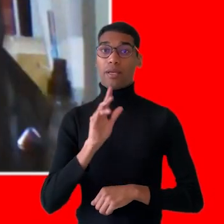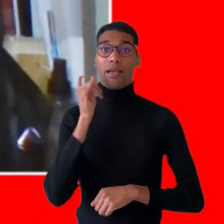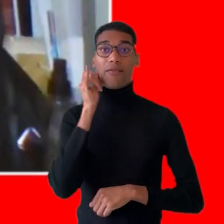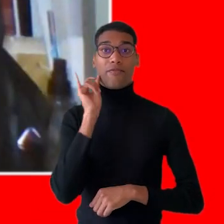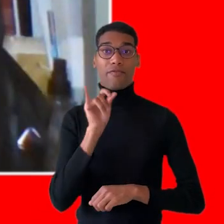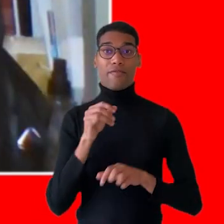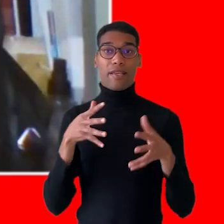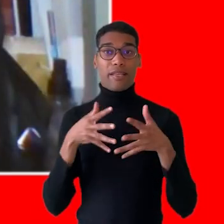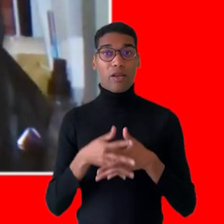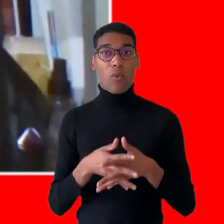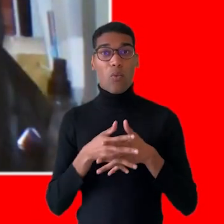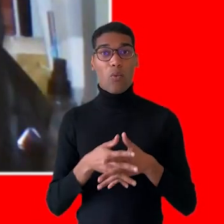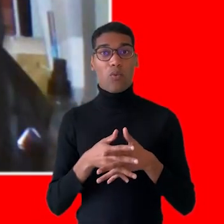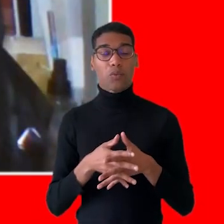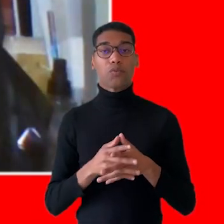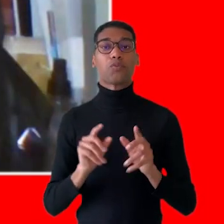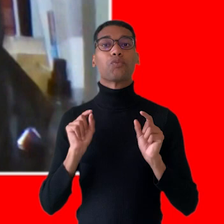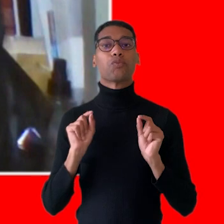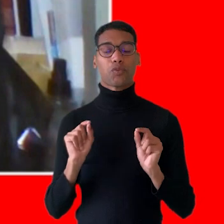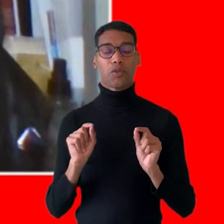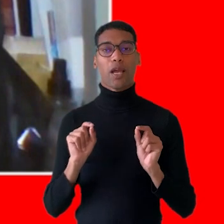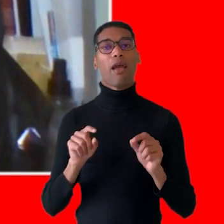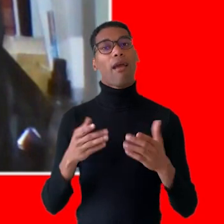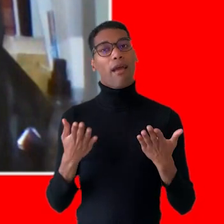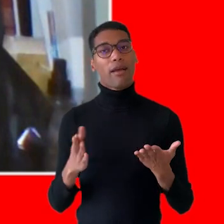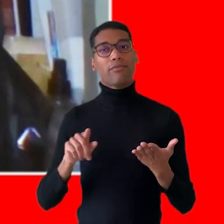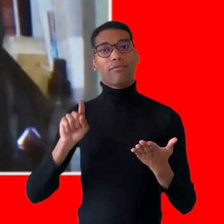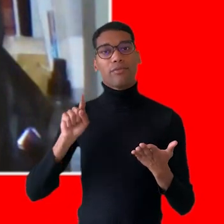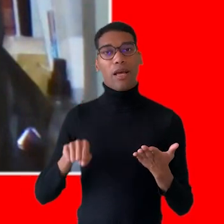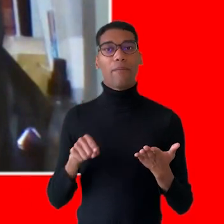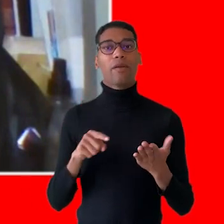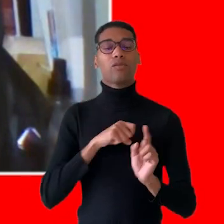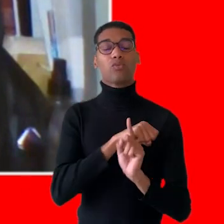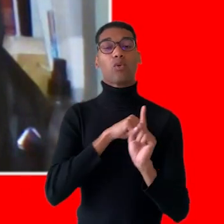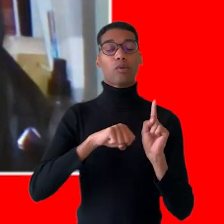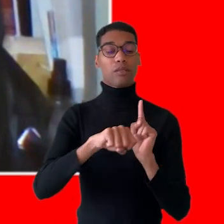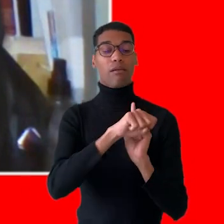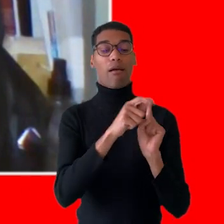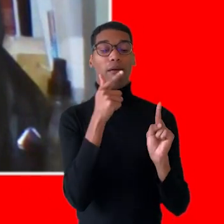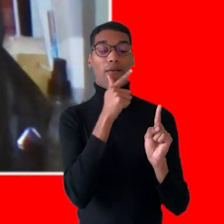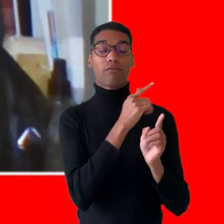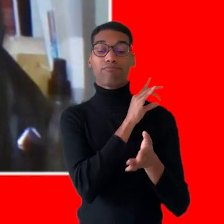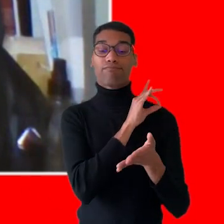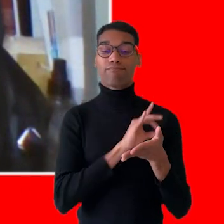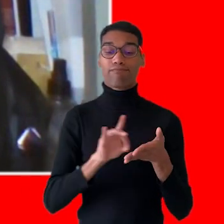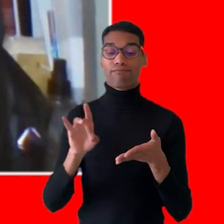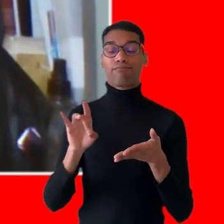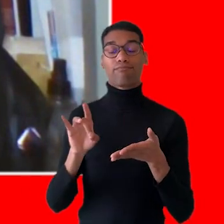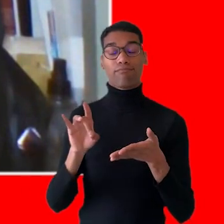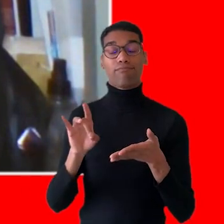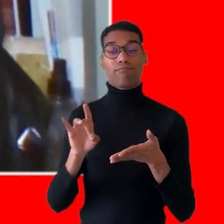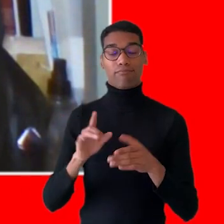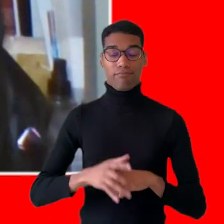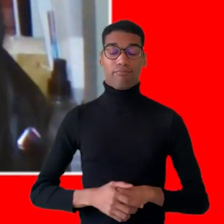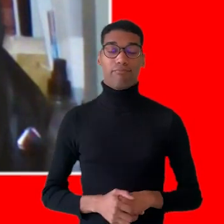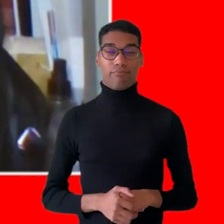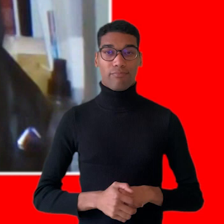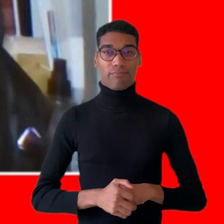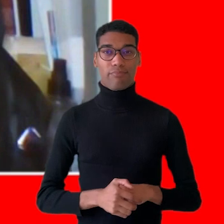confunde com sociedades onde há um